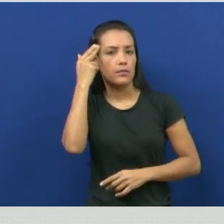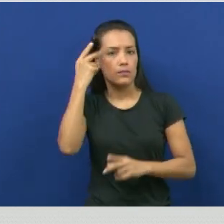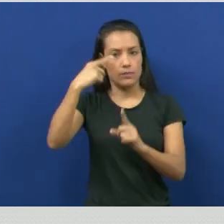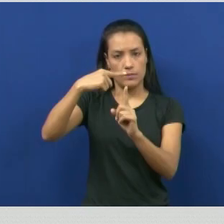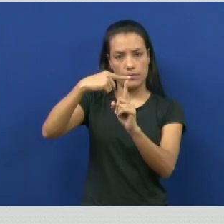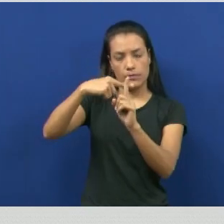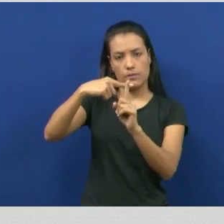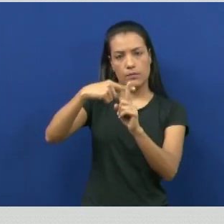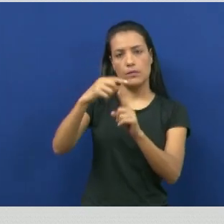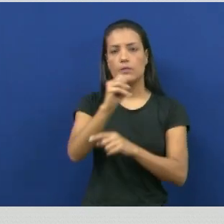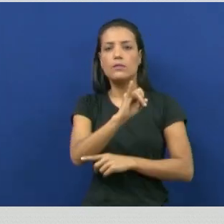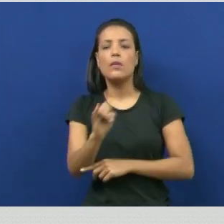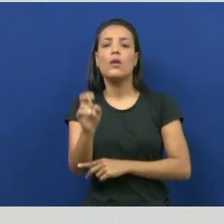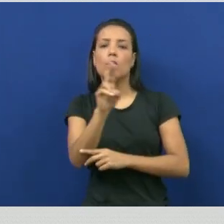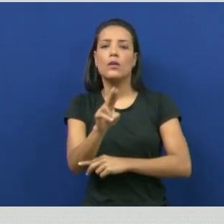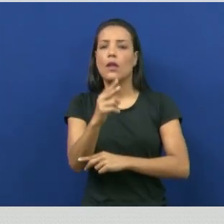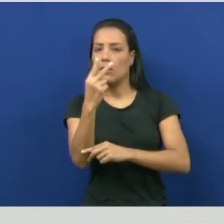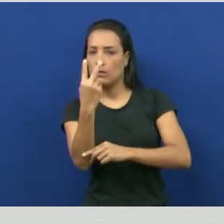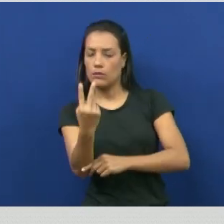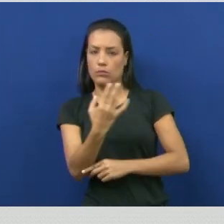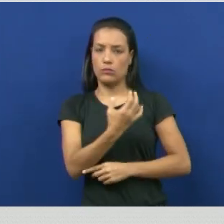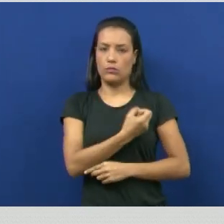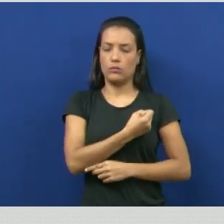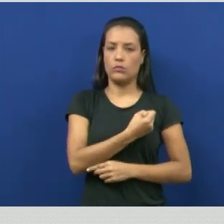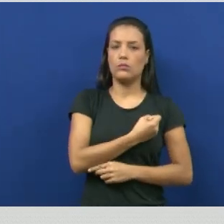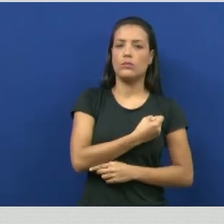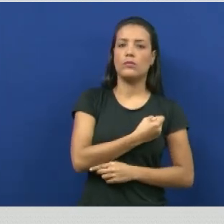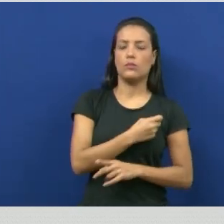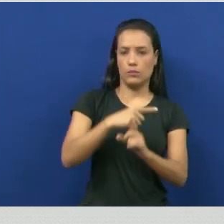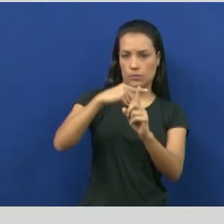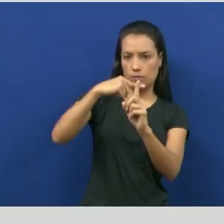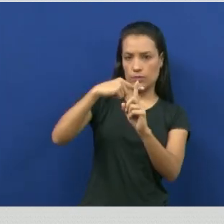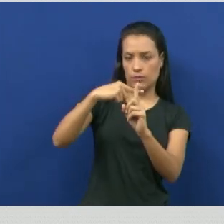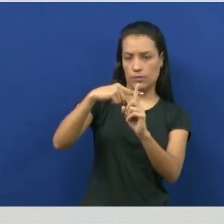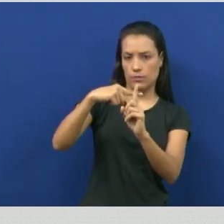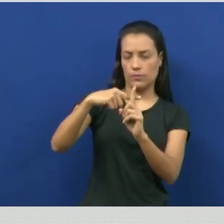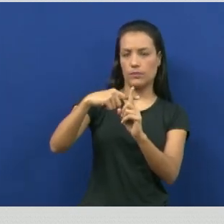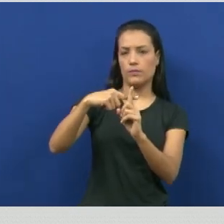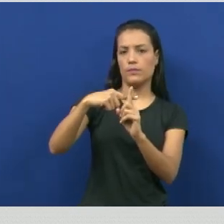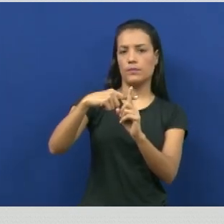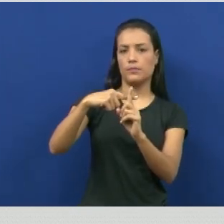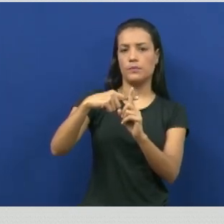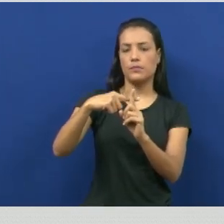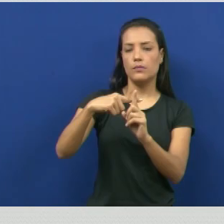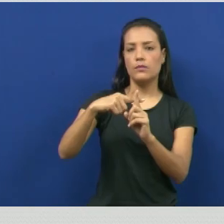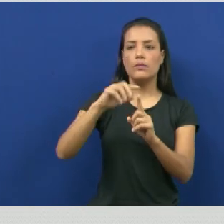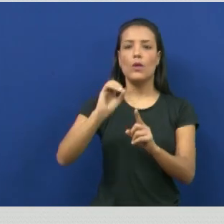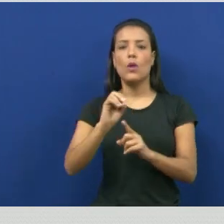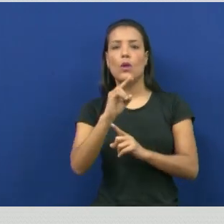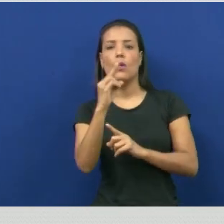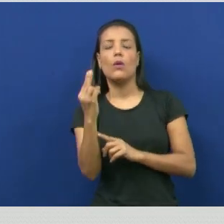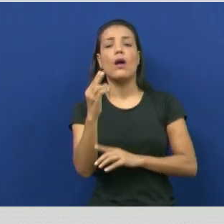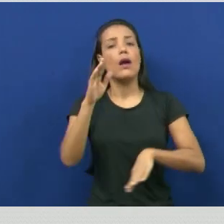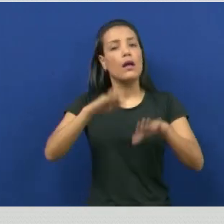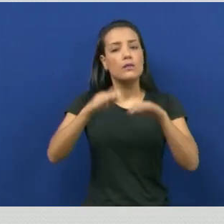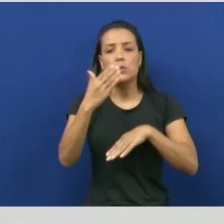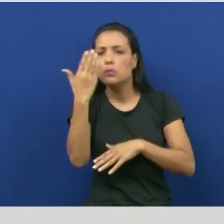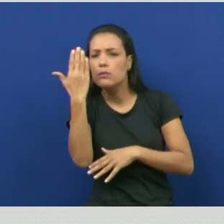2 números que eu multiplicar e eles forem positivos, que tem aquele maisinho na frente, ou quando o mais também não